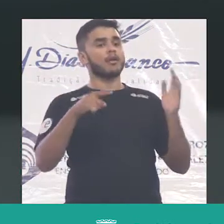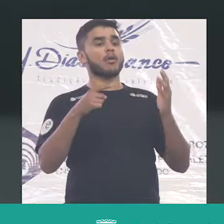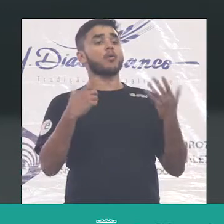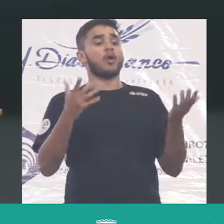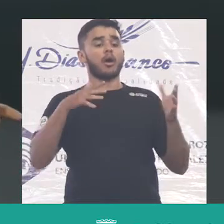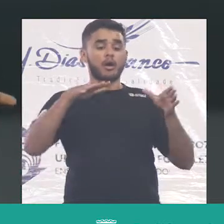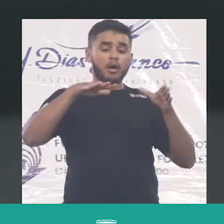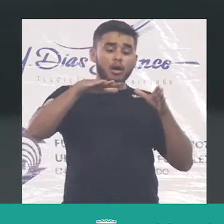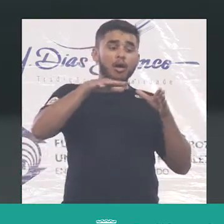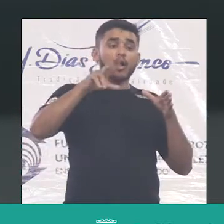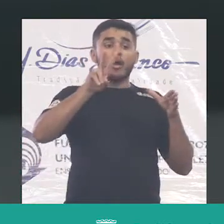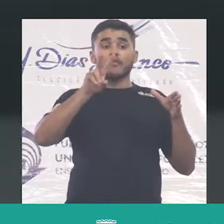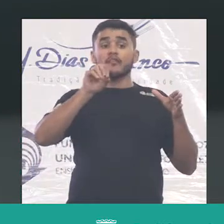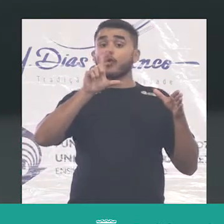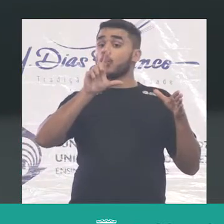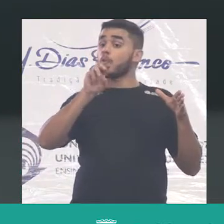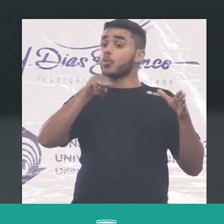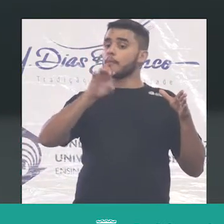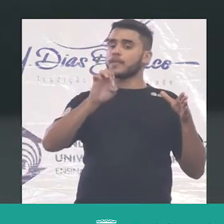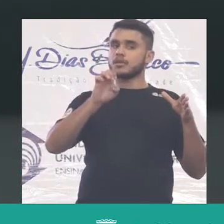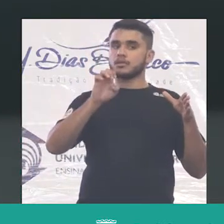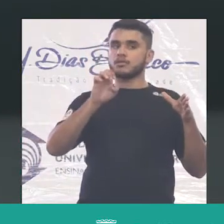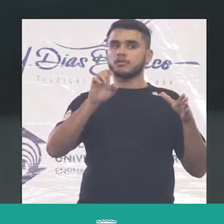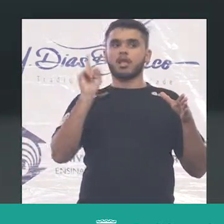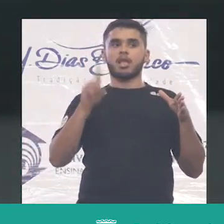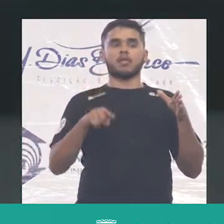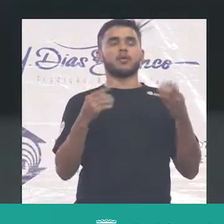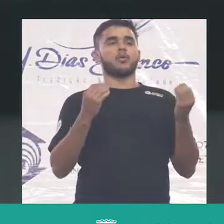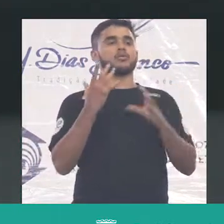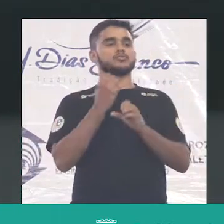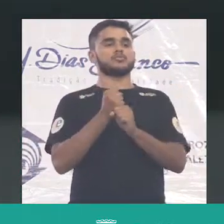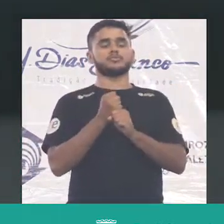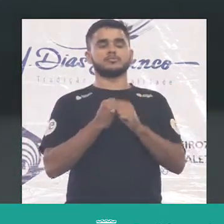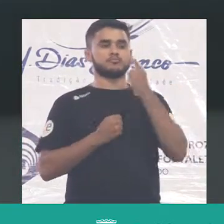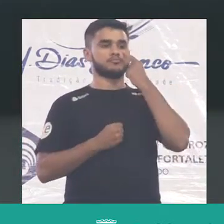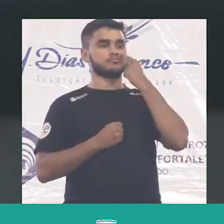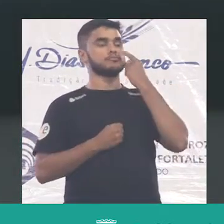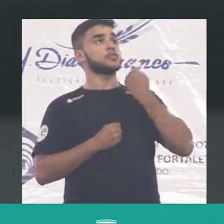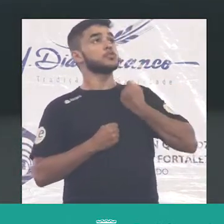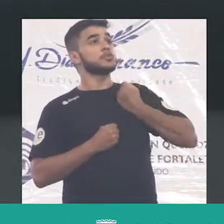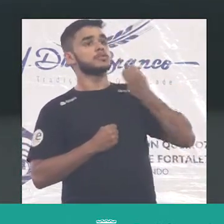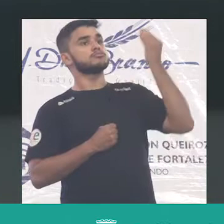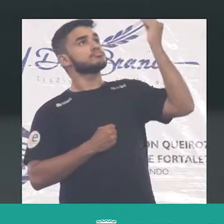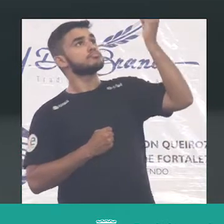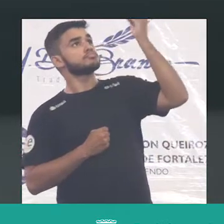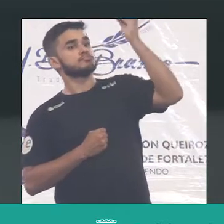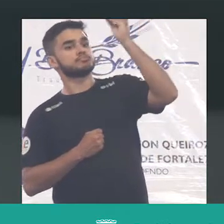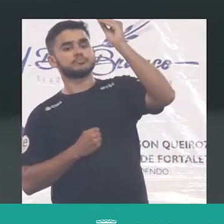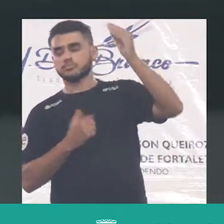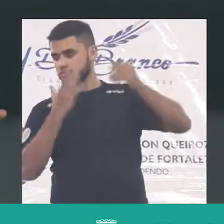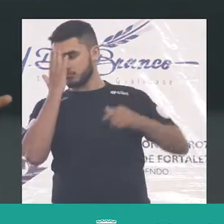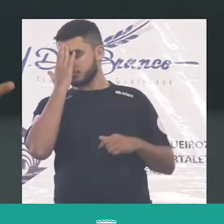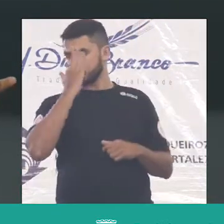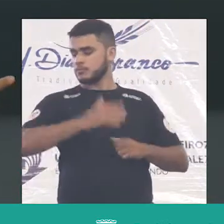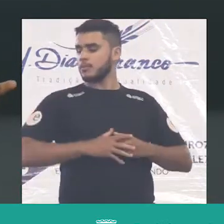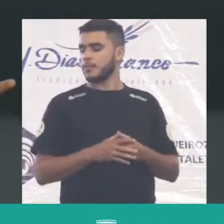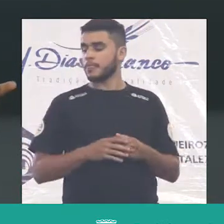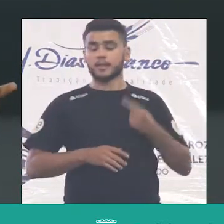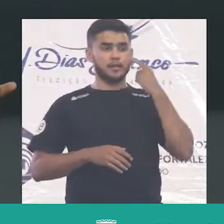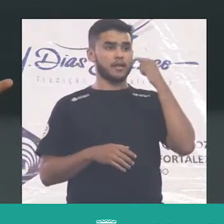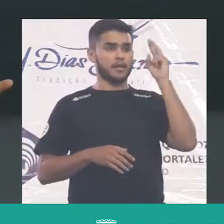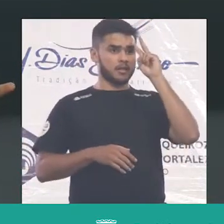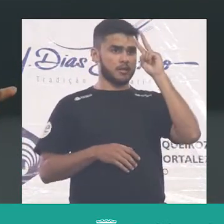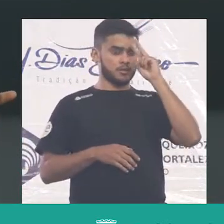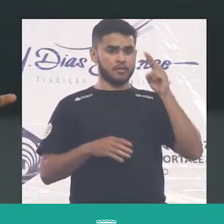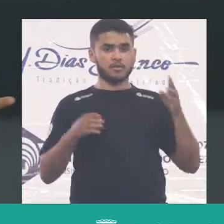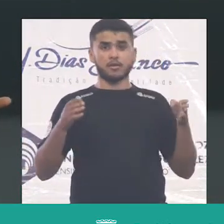representar os valores que ele acabou de anunciar aí no texto. Se você olhar para essa figura, você estava vendo que aquela lateral